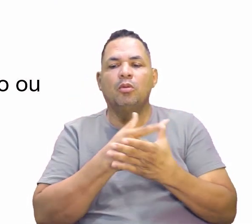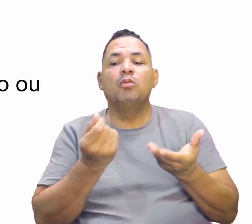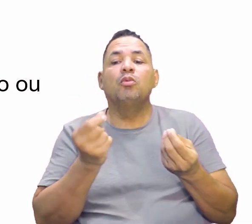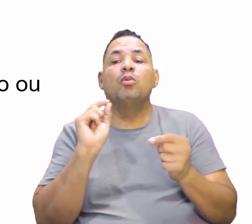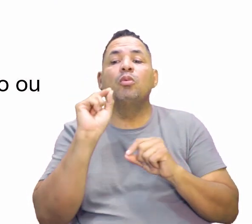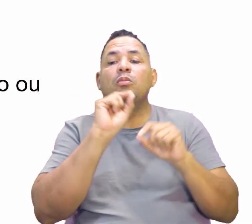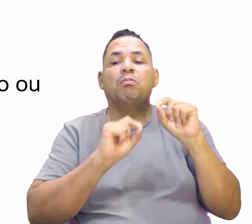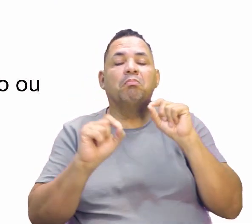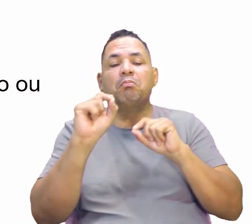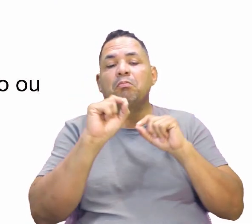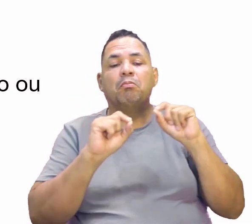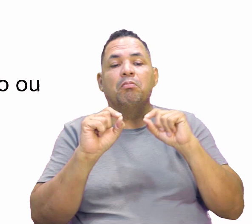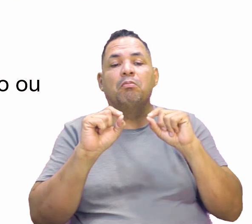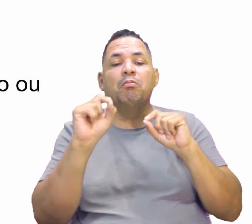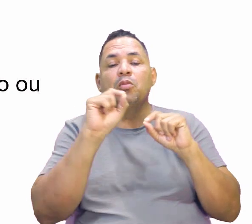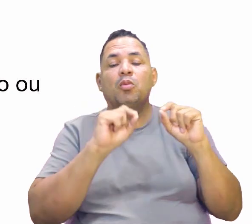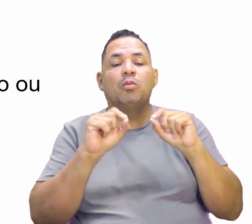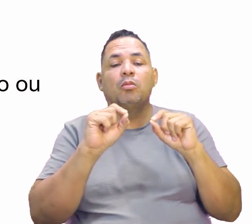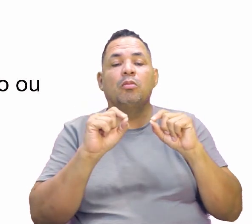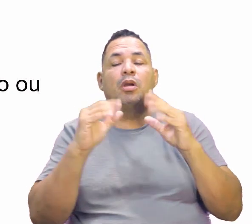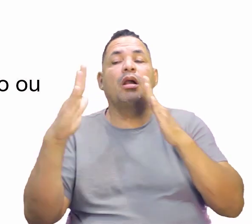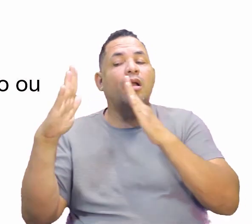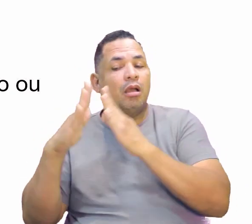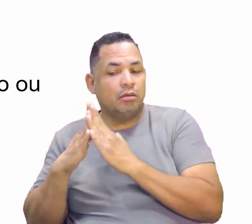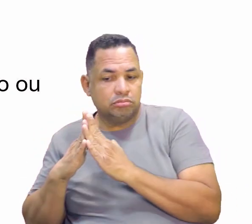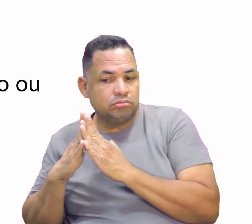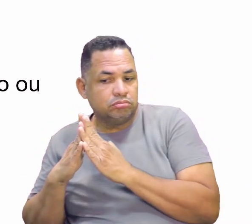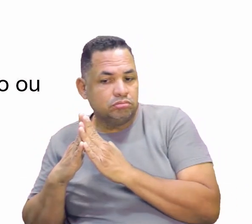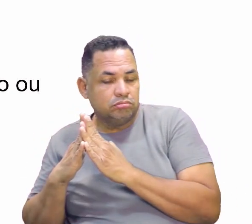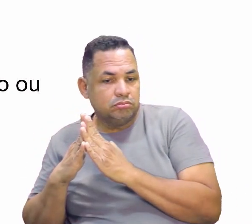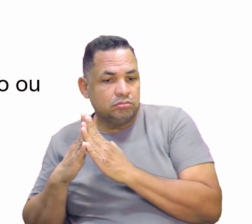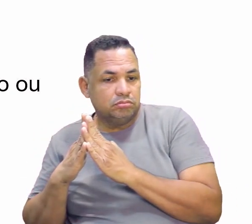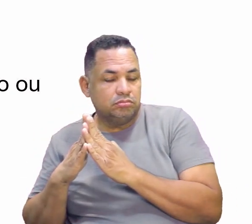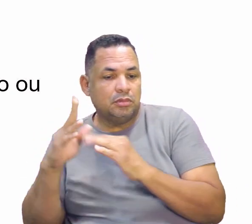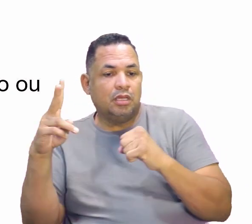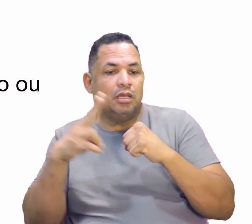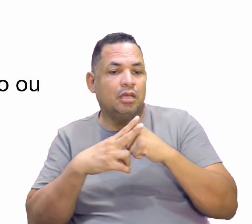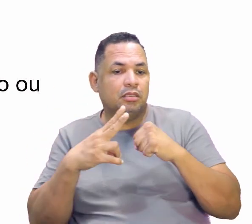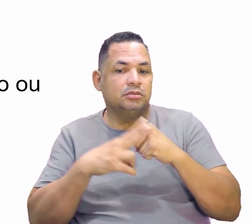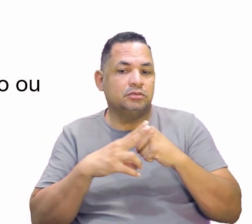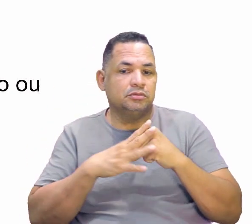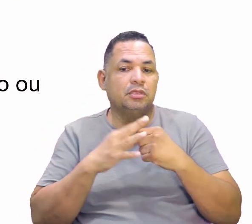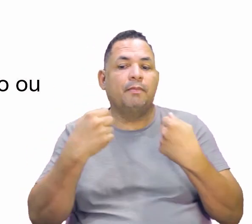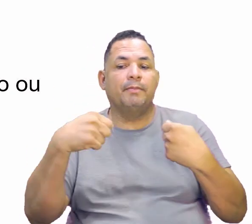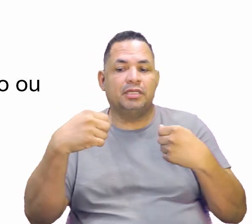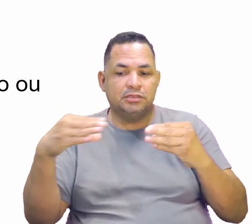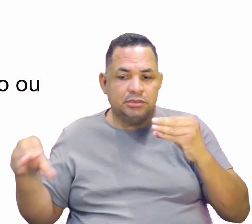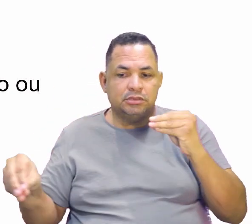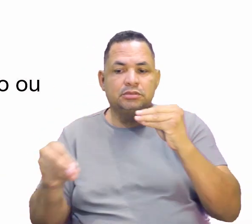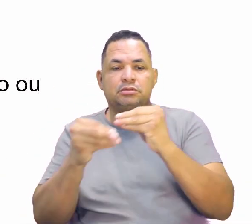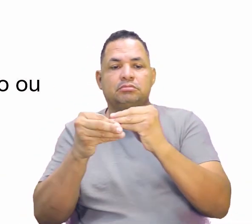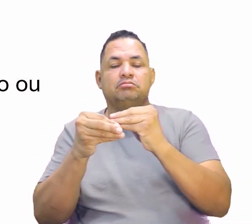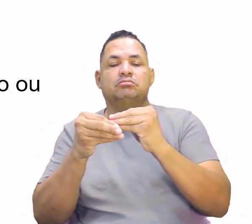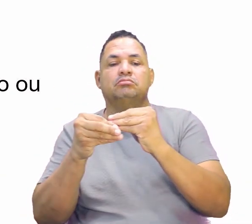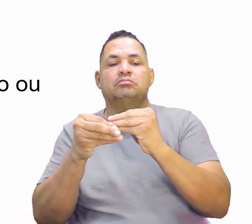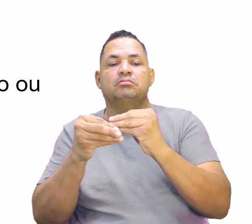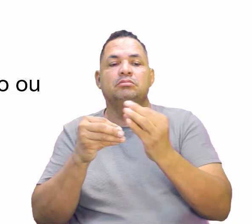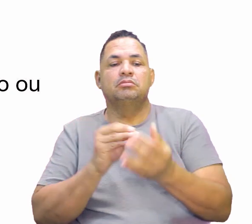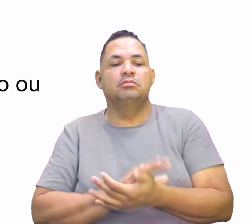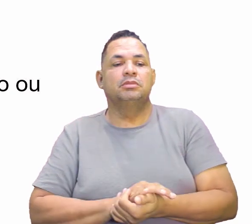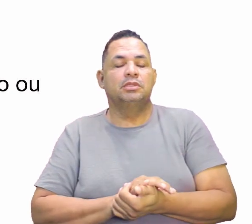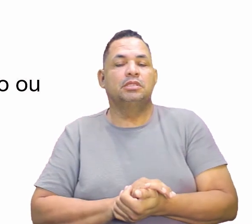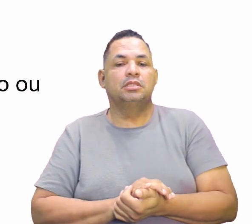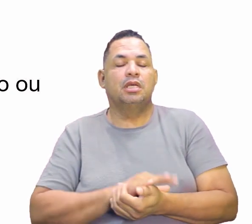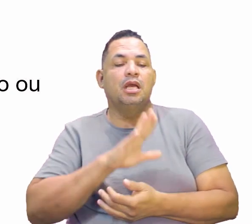vago, né? Então, Angélica comprou o quê? Comprou uma casa. Verbo transitivo. E se eu falar